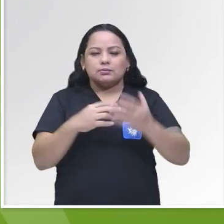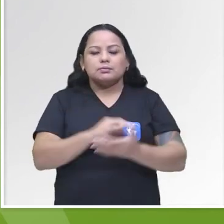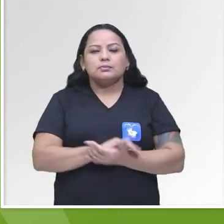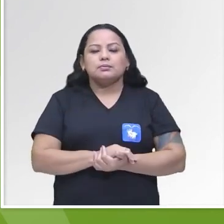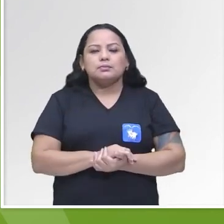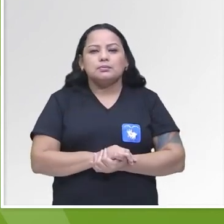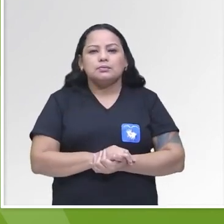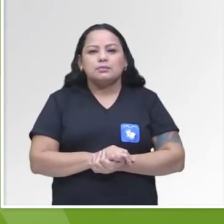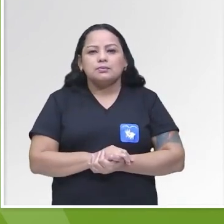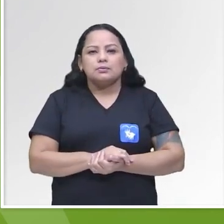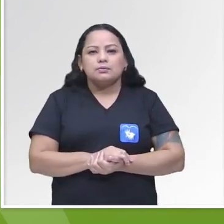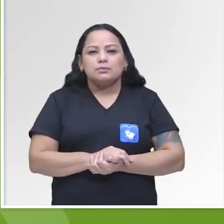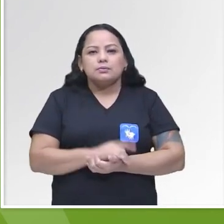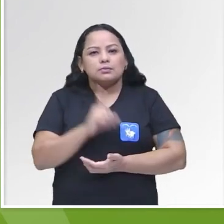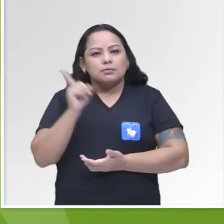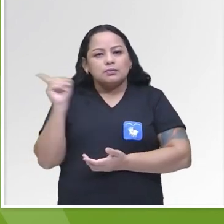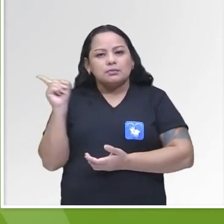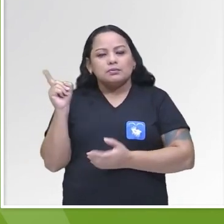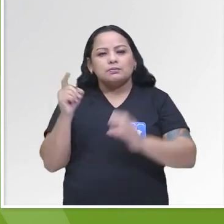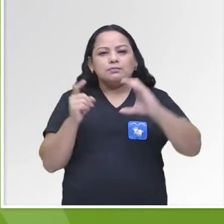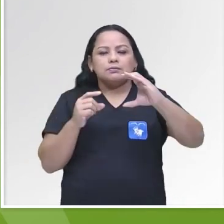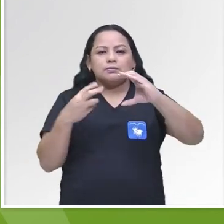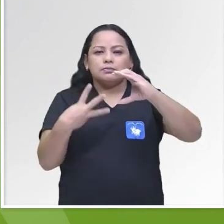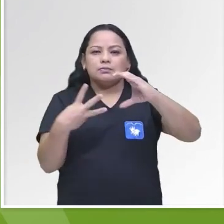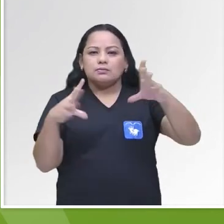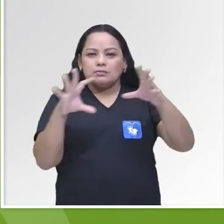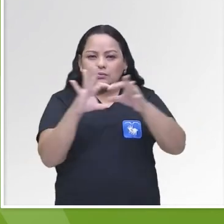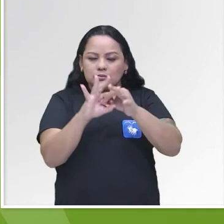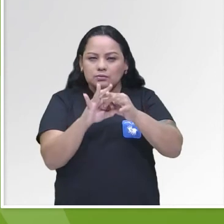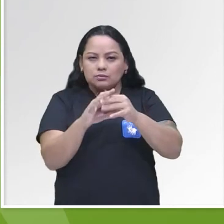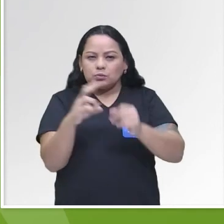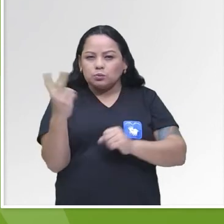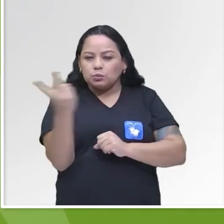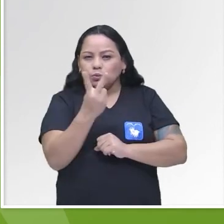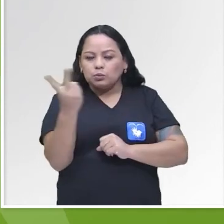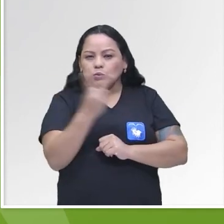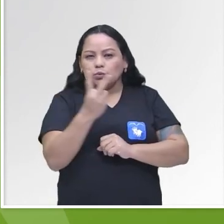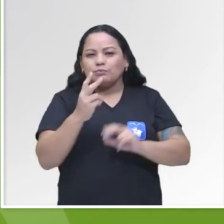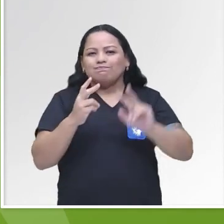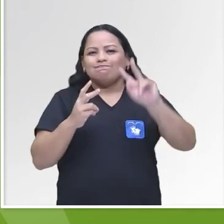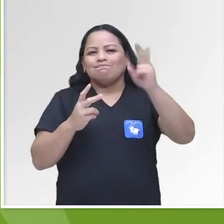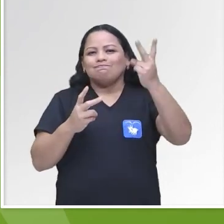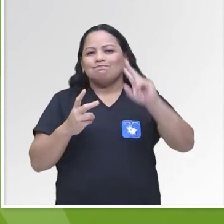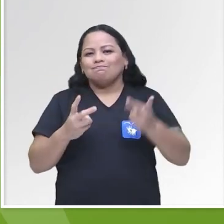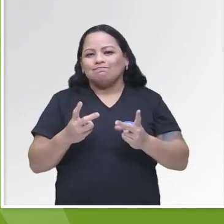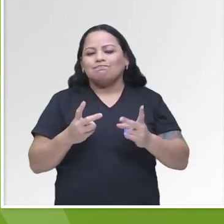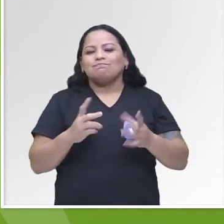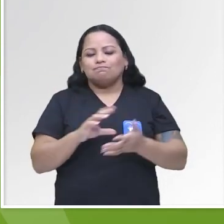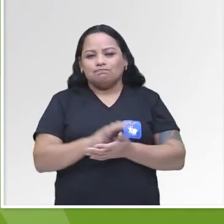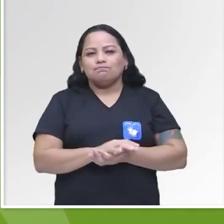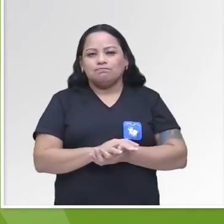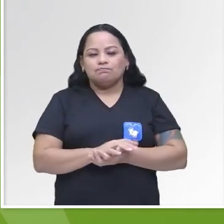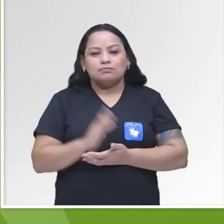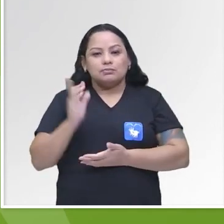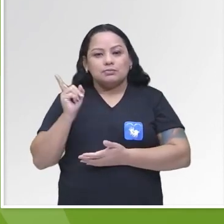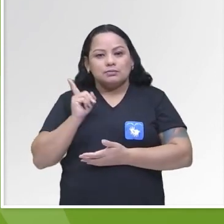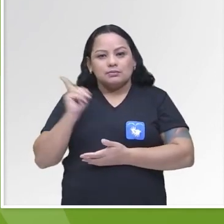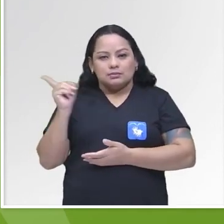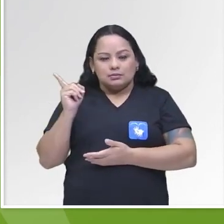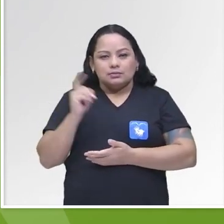O carbono 3, ele é ligado por 2 hidrogênios. Isso aí